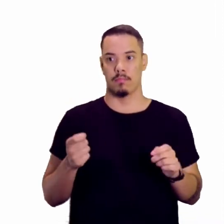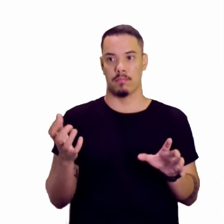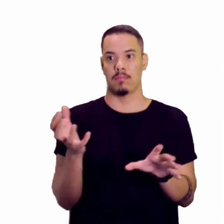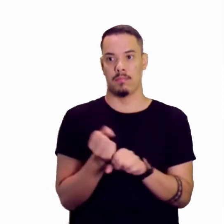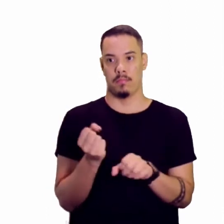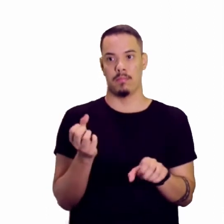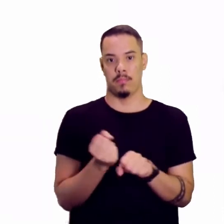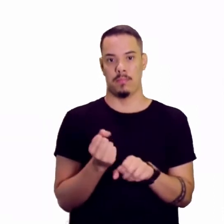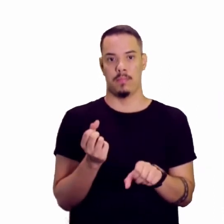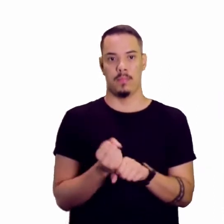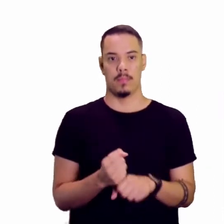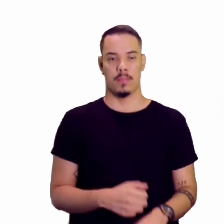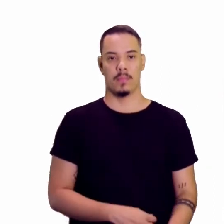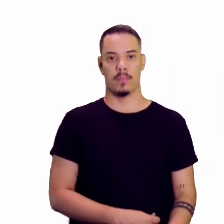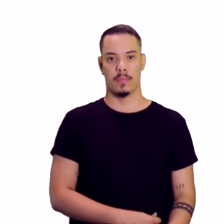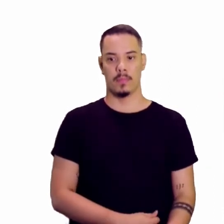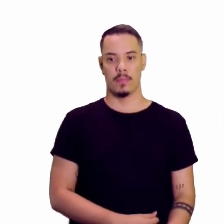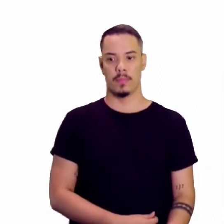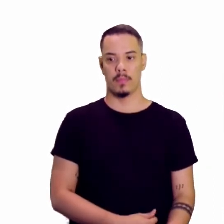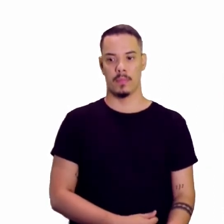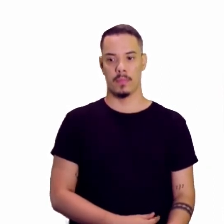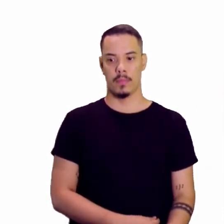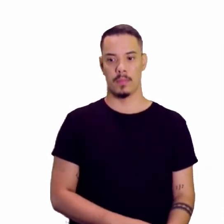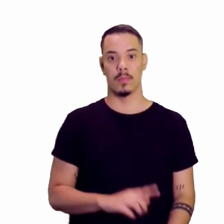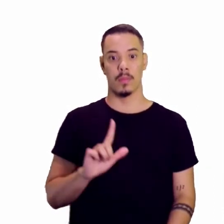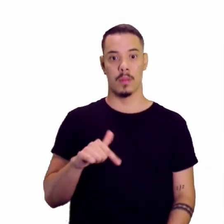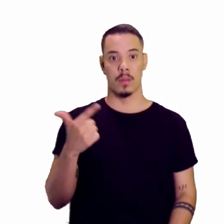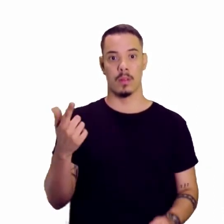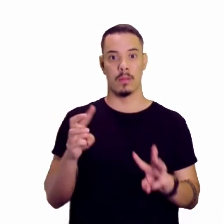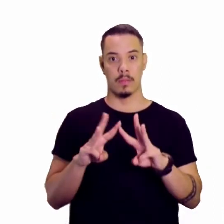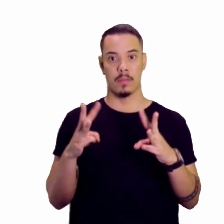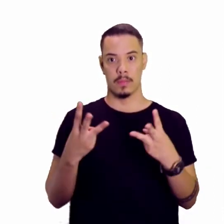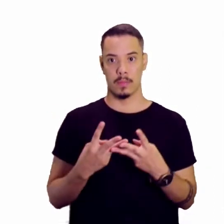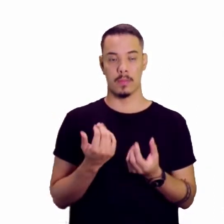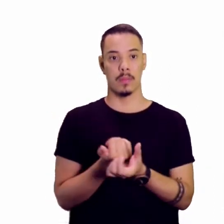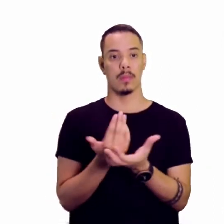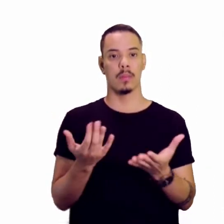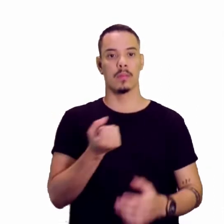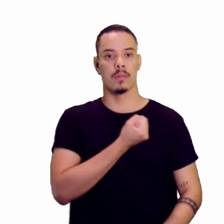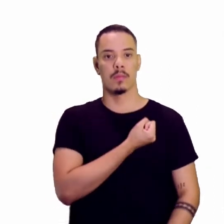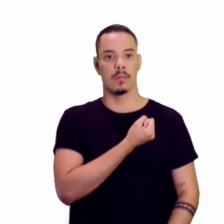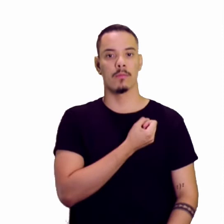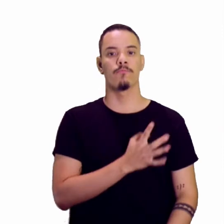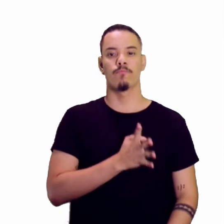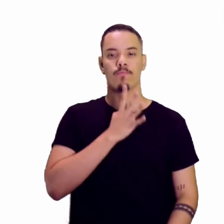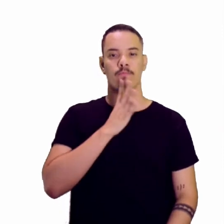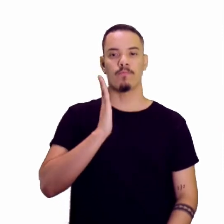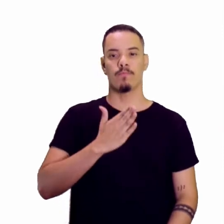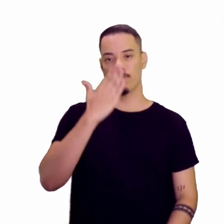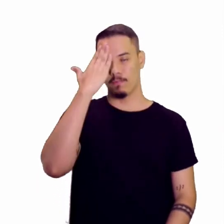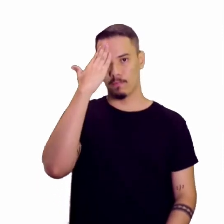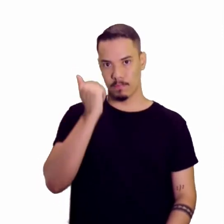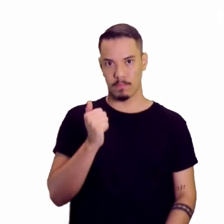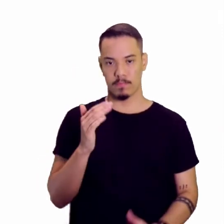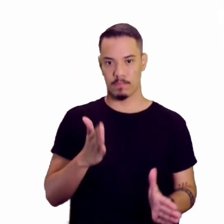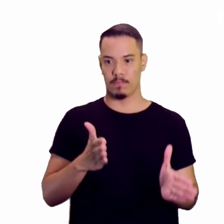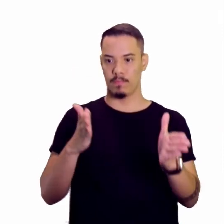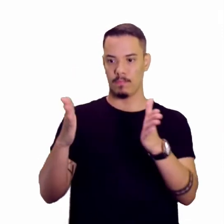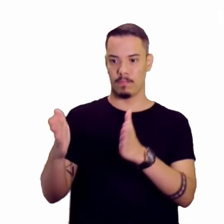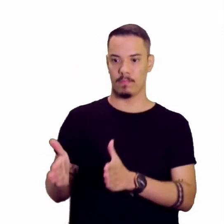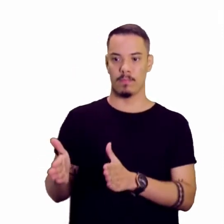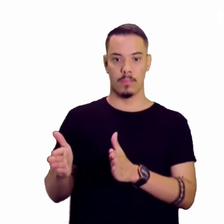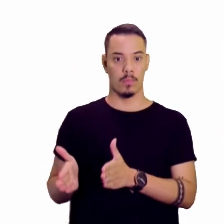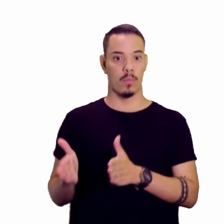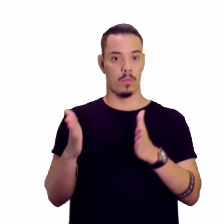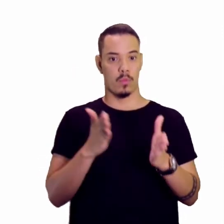né? Justamente. Olha ali, ó. Aí a massa do objeto é dada pelo valor das massas conhecidas. Se você conhece de um lado, do